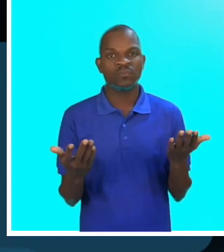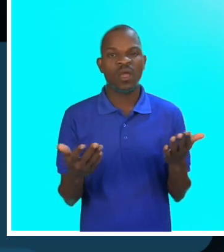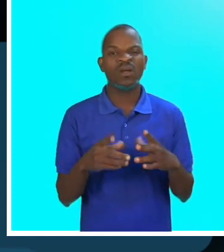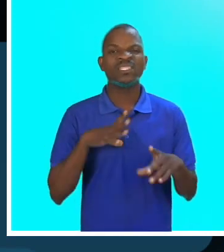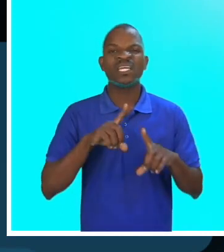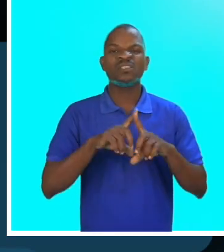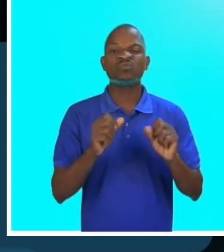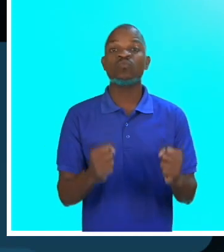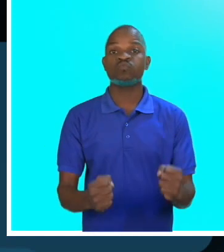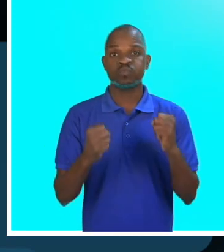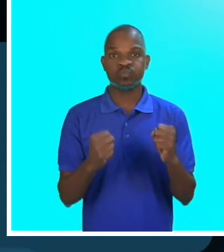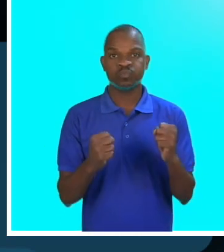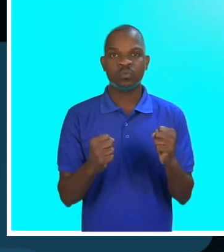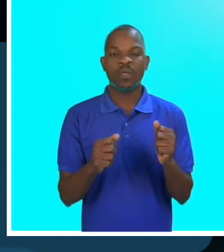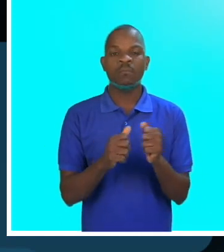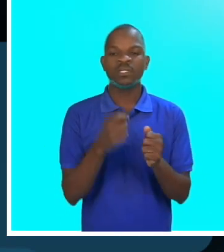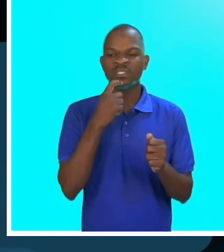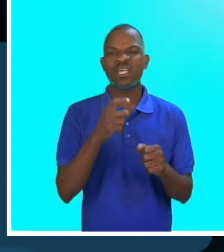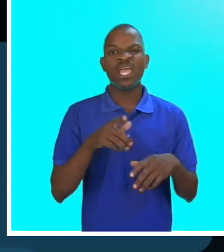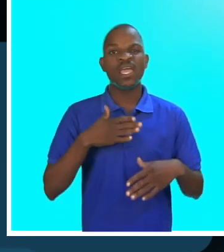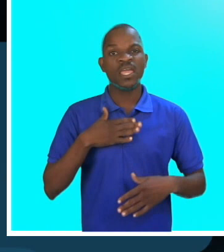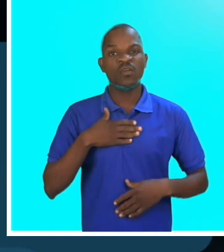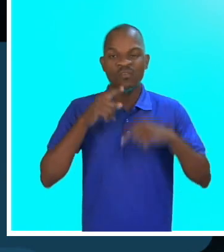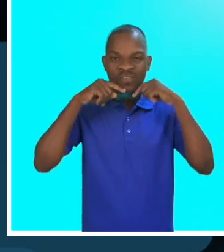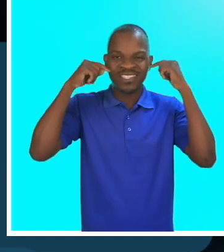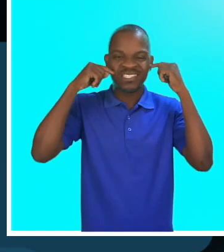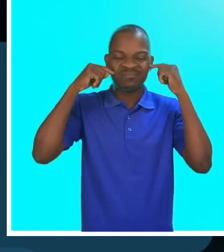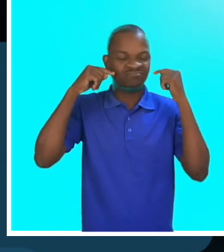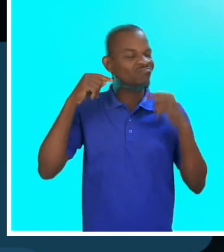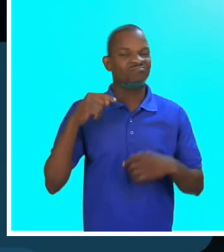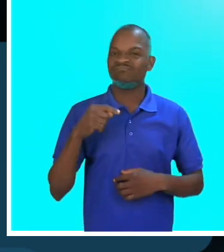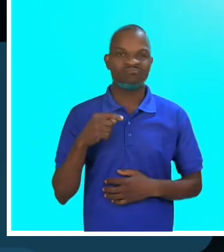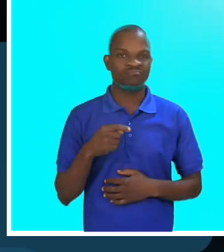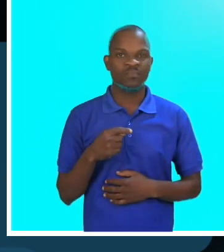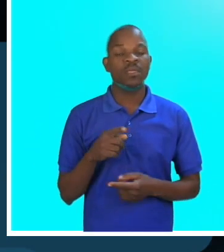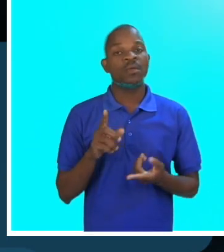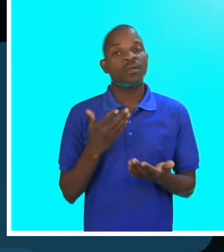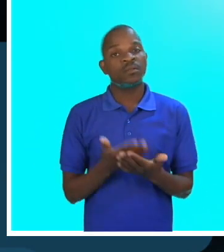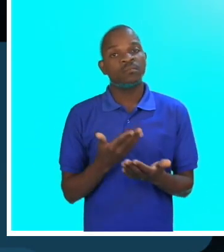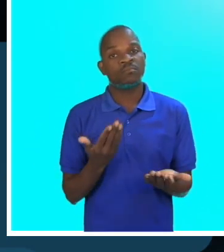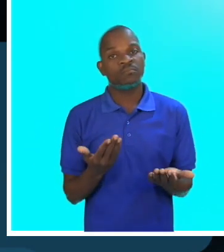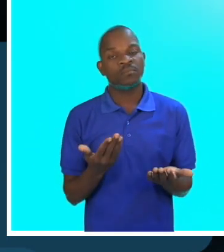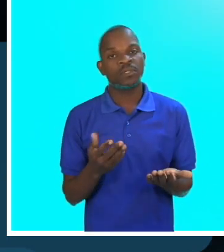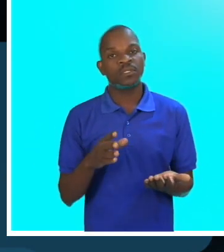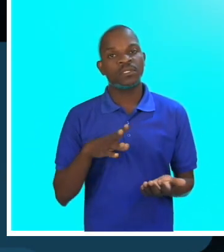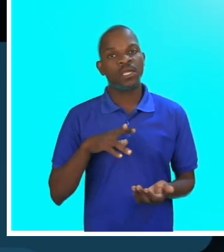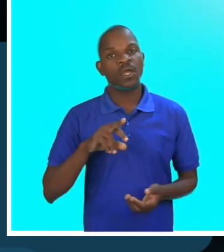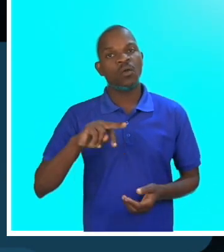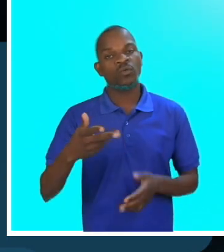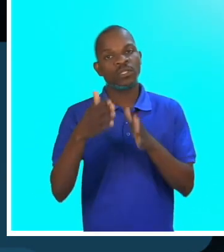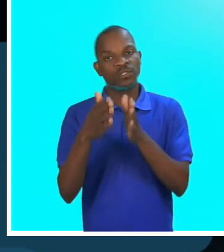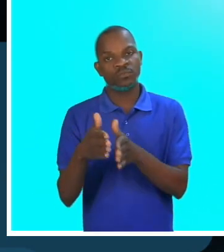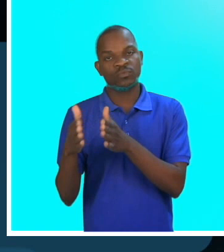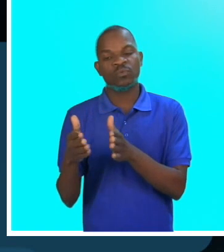eu, no meu caso, família jogou um papel muito forte nisso. Eu não vou dizer que hoje estou feliz no